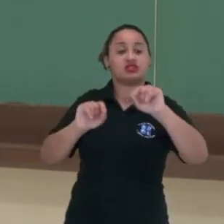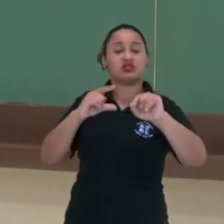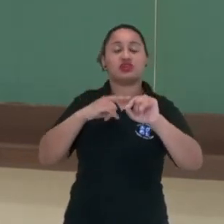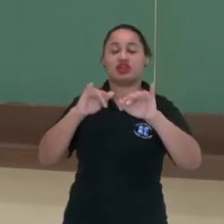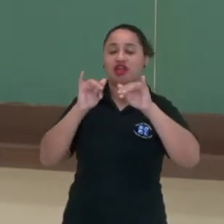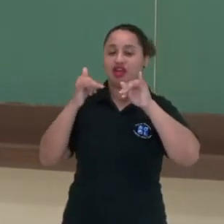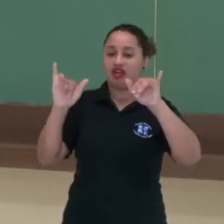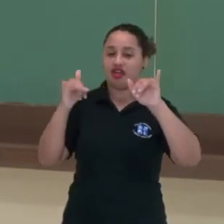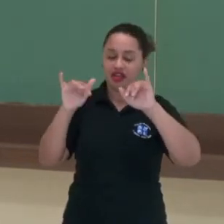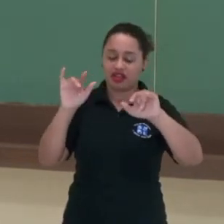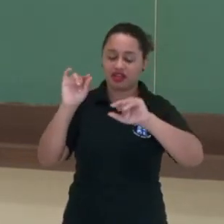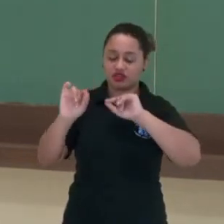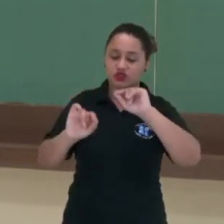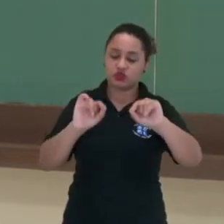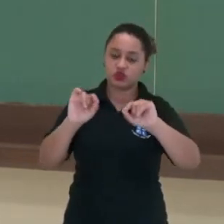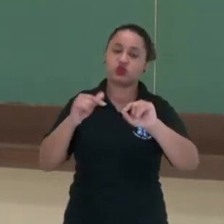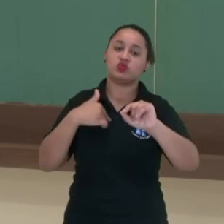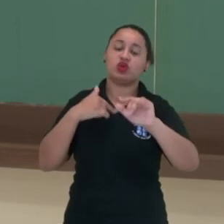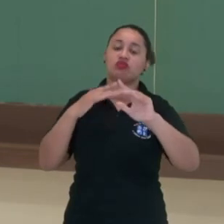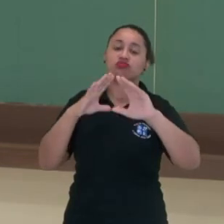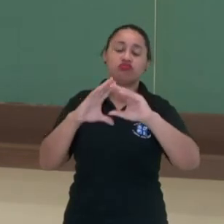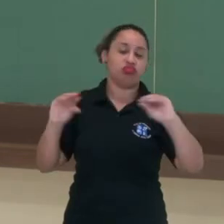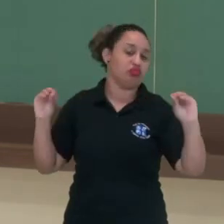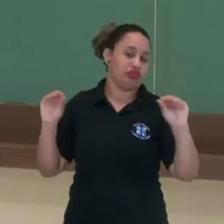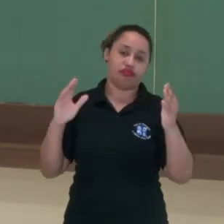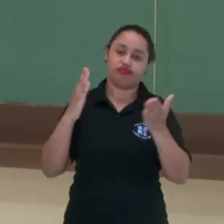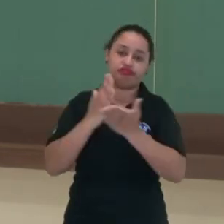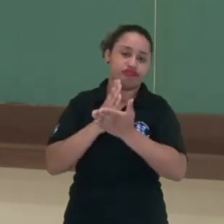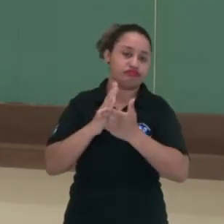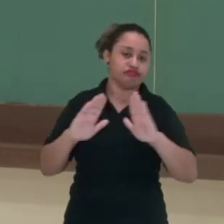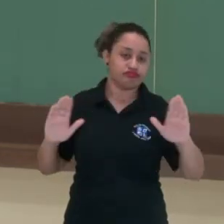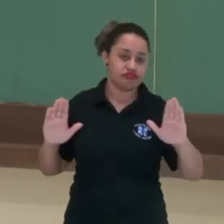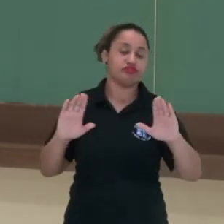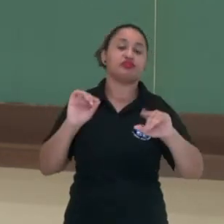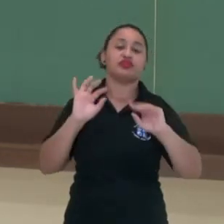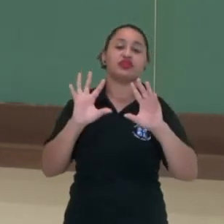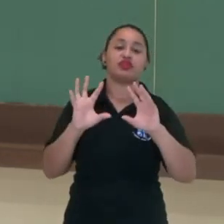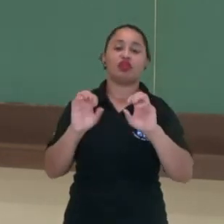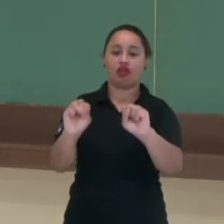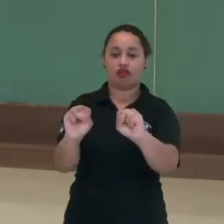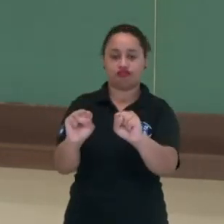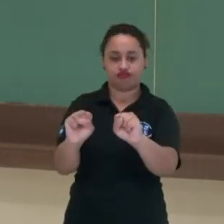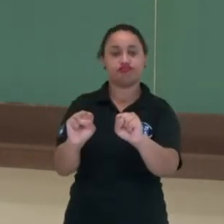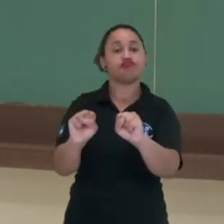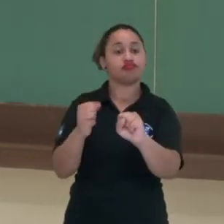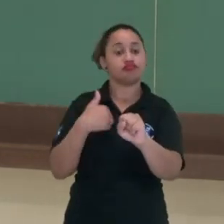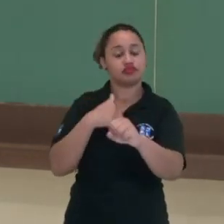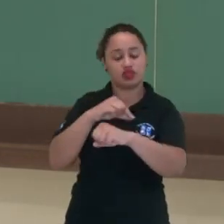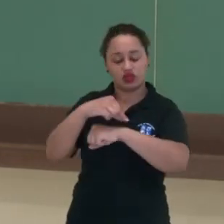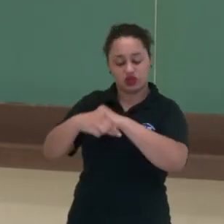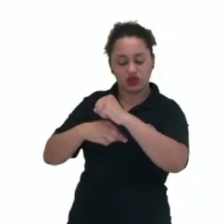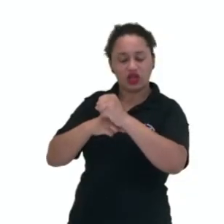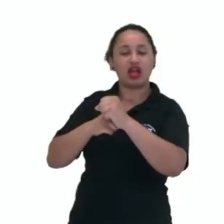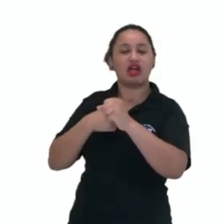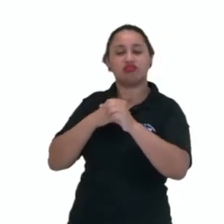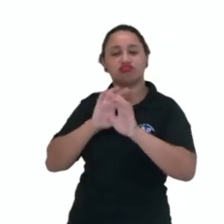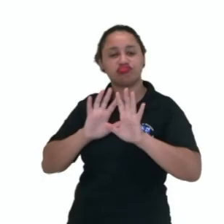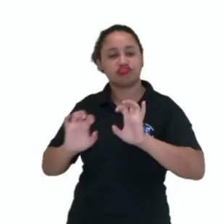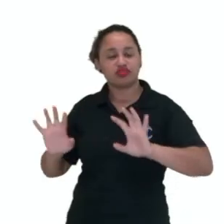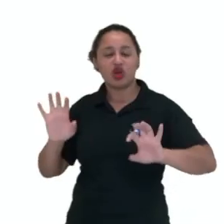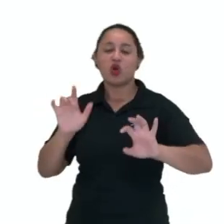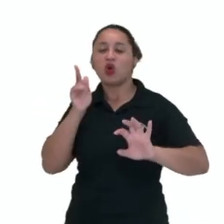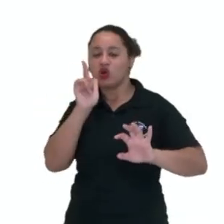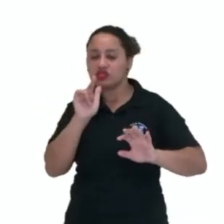energia ela é cessada, a energia é cessada, ela apaga. Essa daqui ainda, a fosforescente consegue